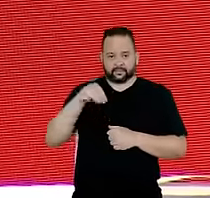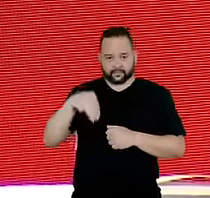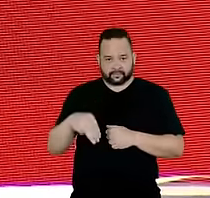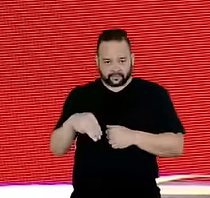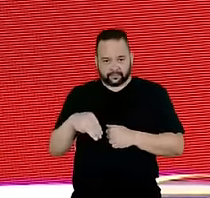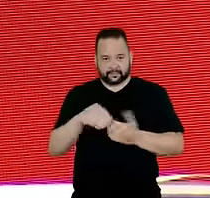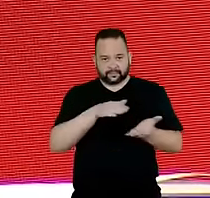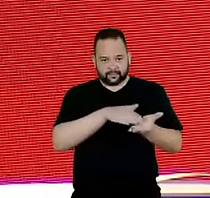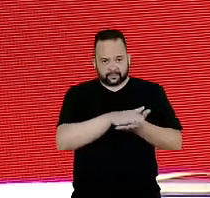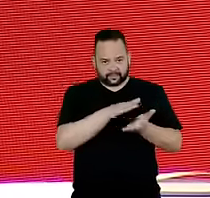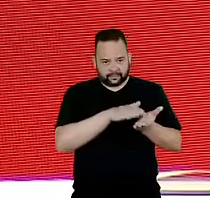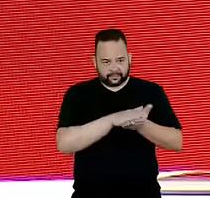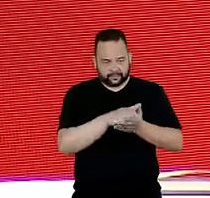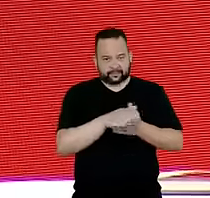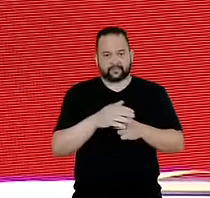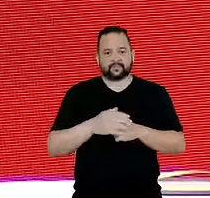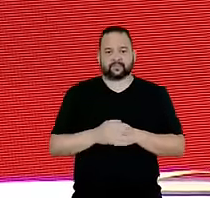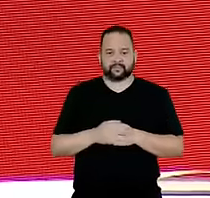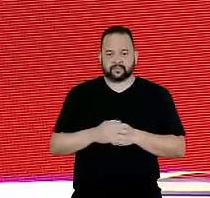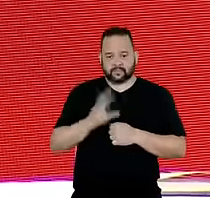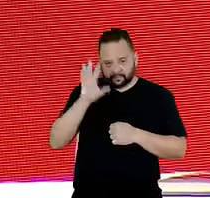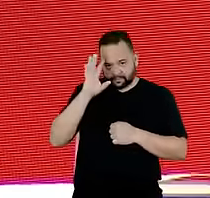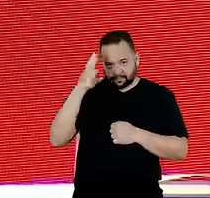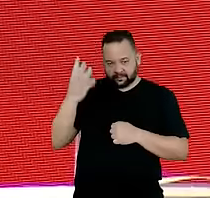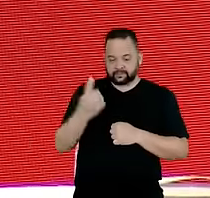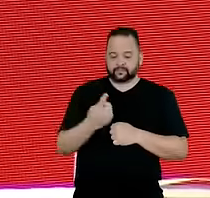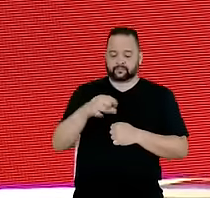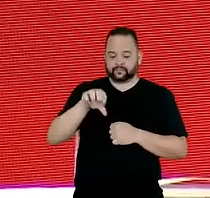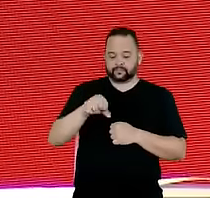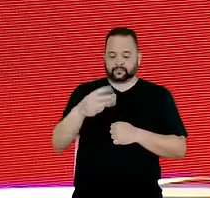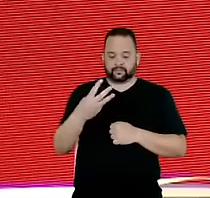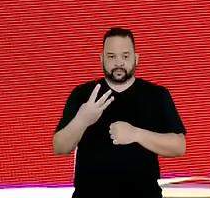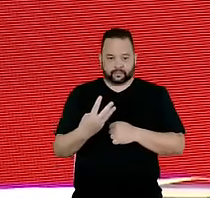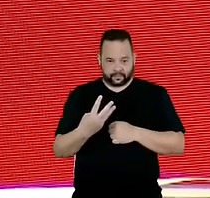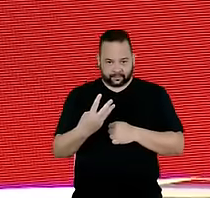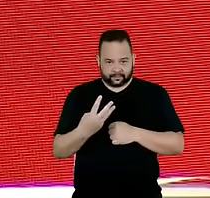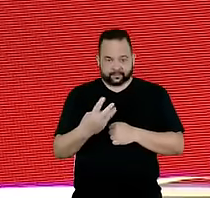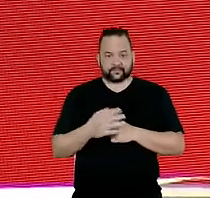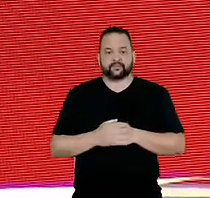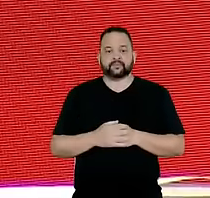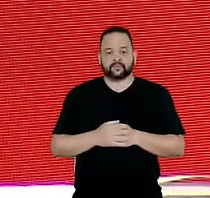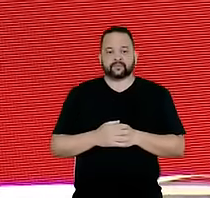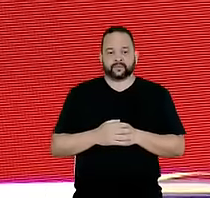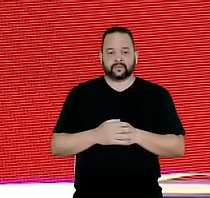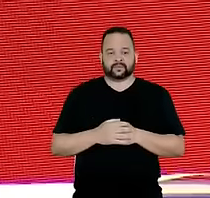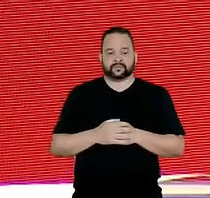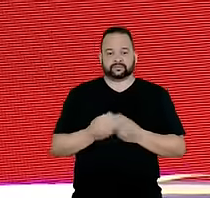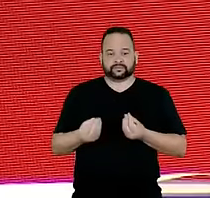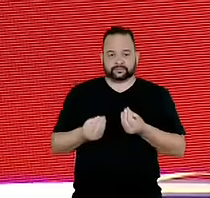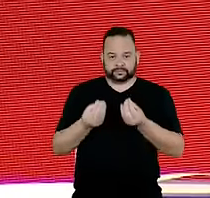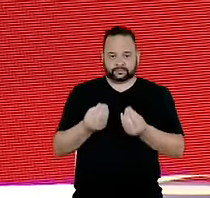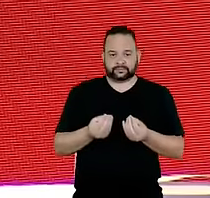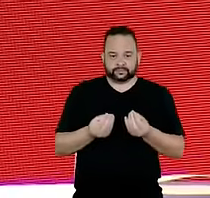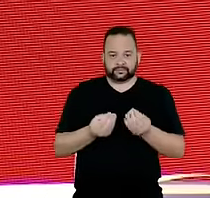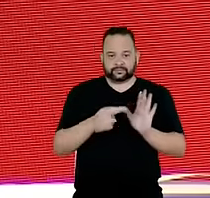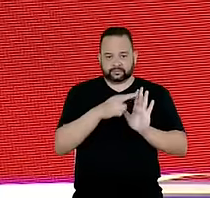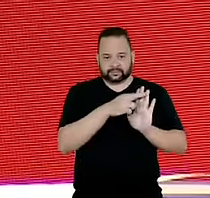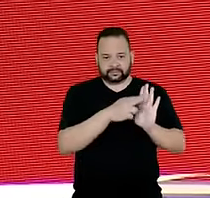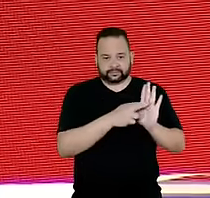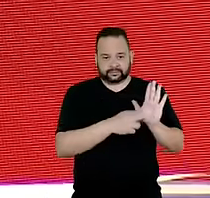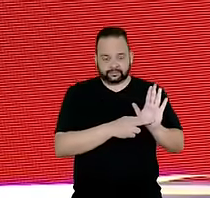193 eh justamente trazendo pro mercado de capitais brasileiro as normas internacionais de sustentabilidade